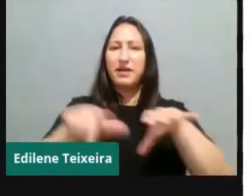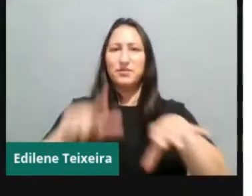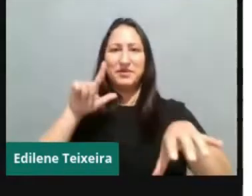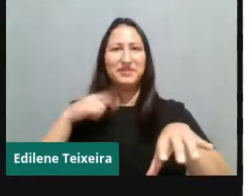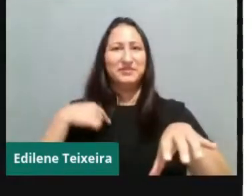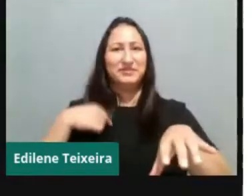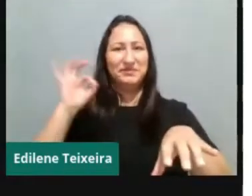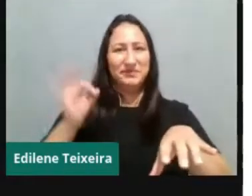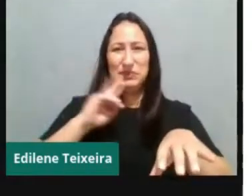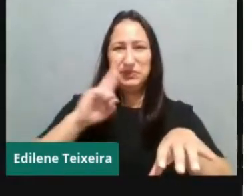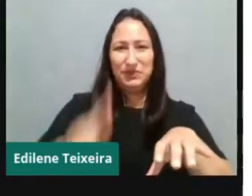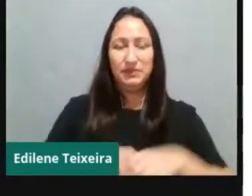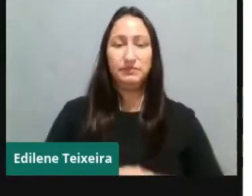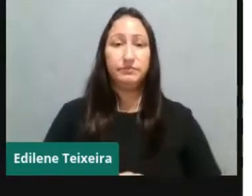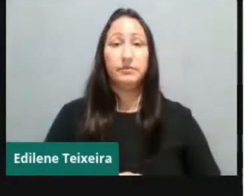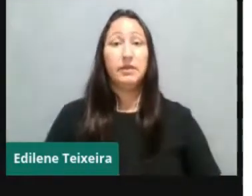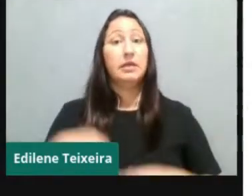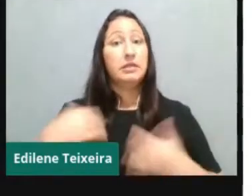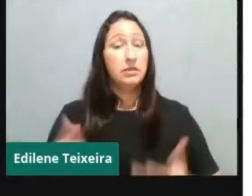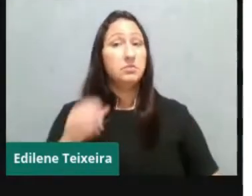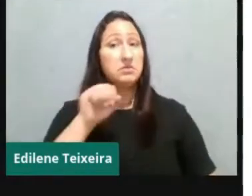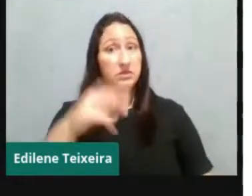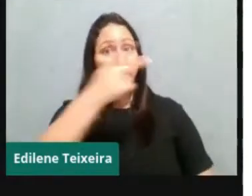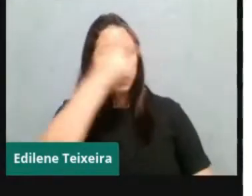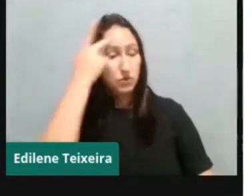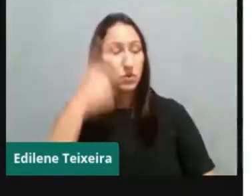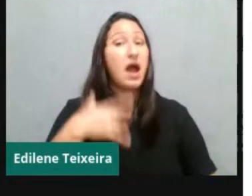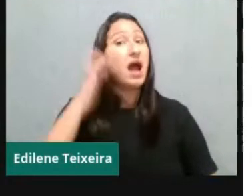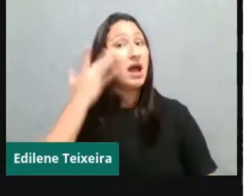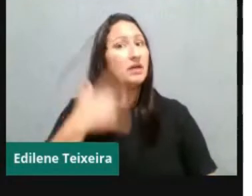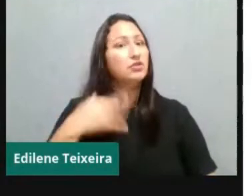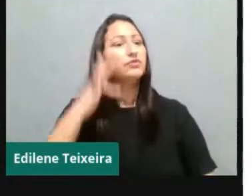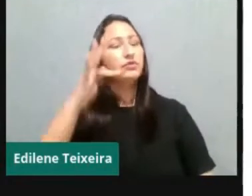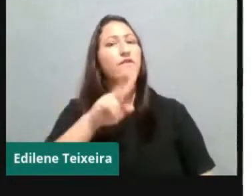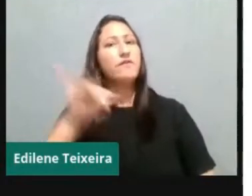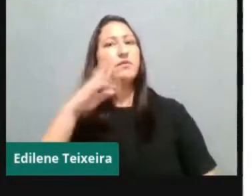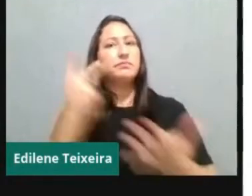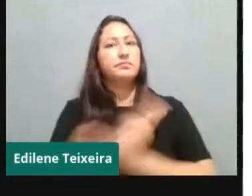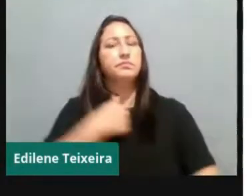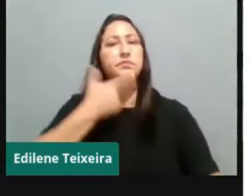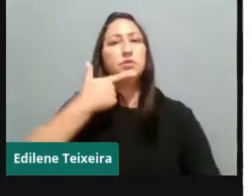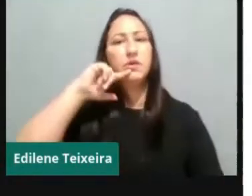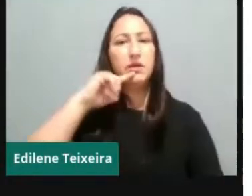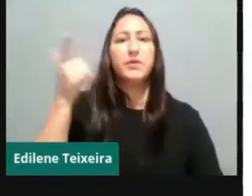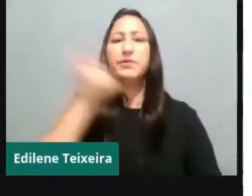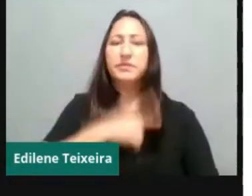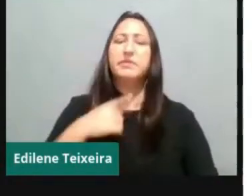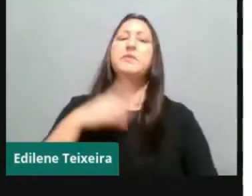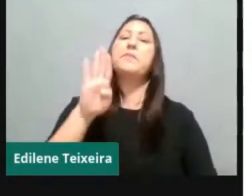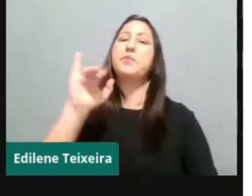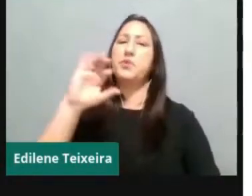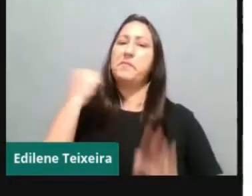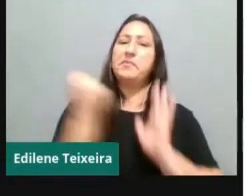mania, eles predispõem a um transtorno bipolar, esses achados eles podem fornecer biomarcadores neurais para ajudar na